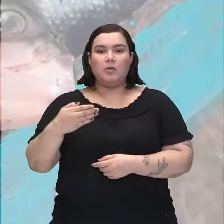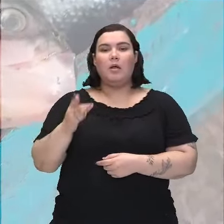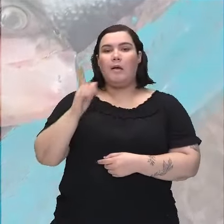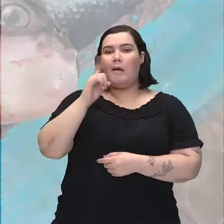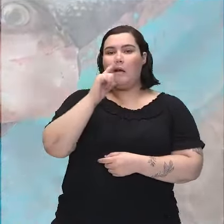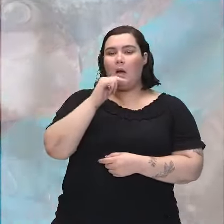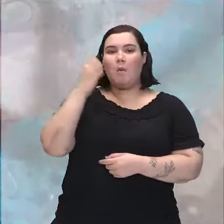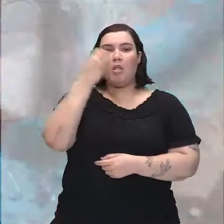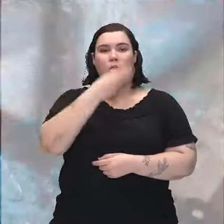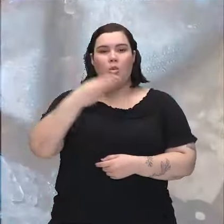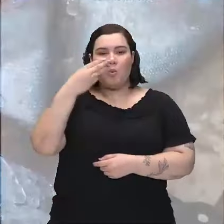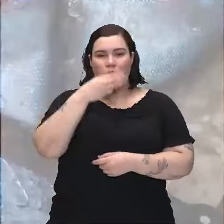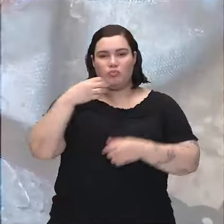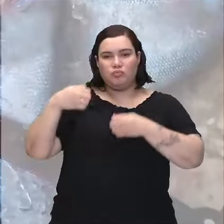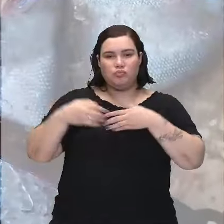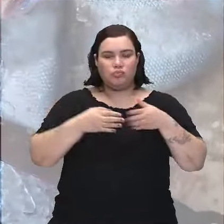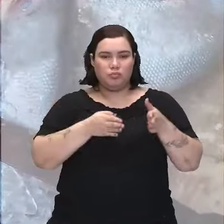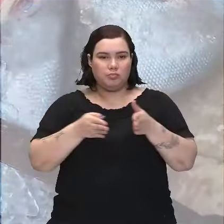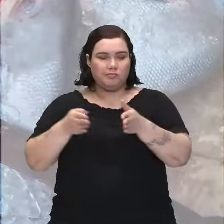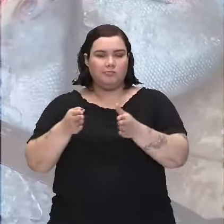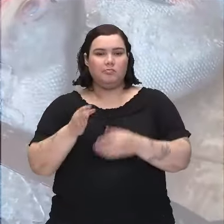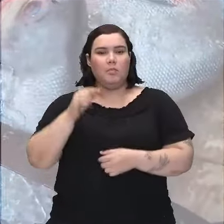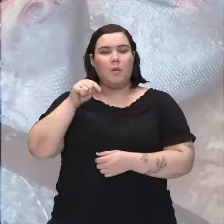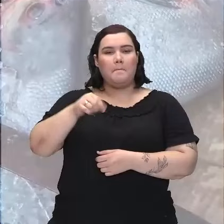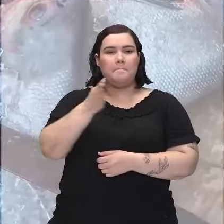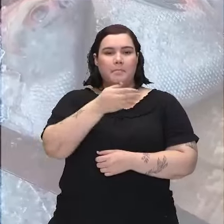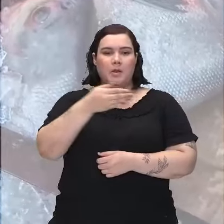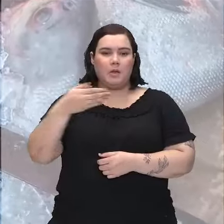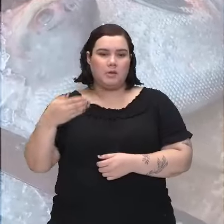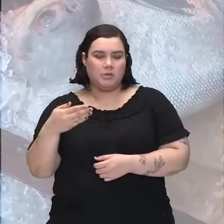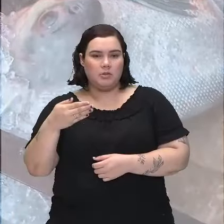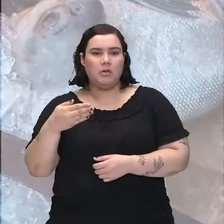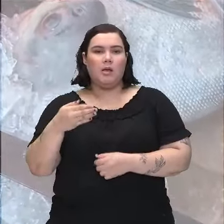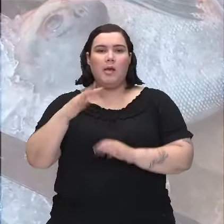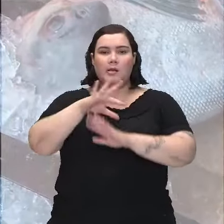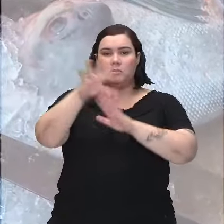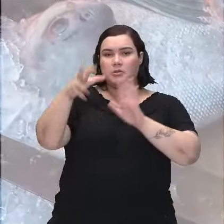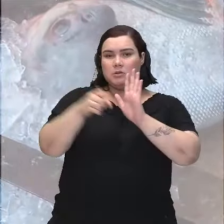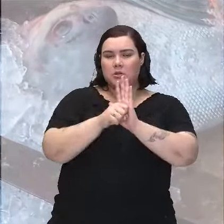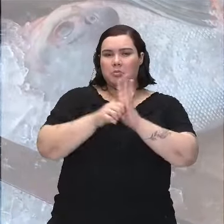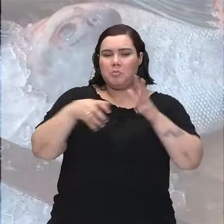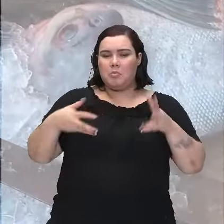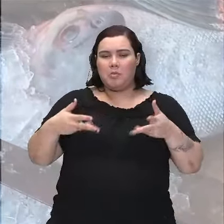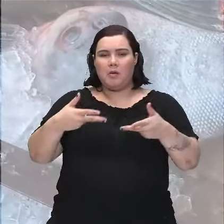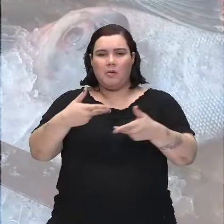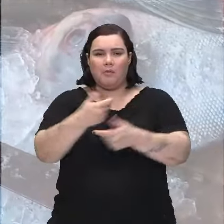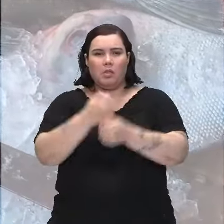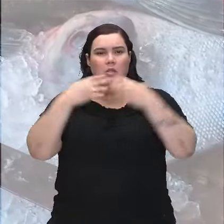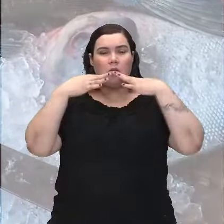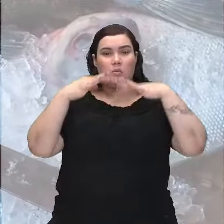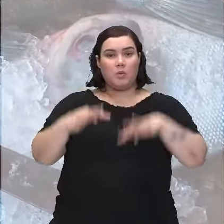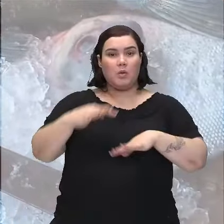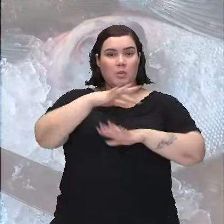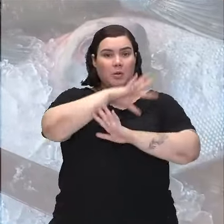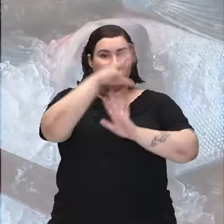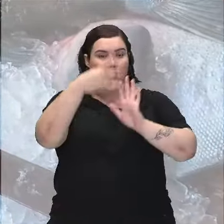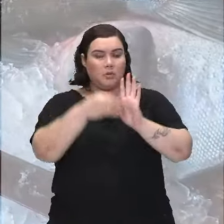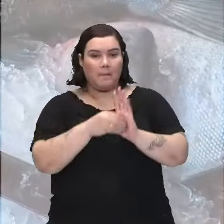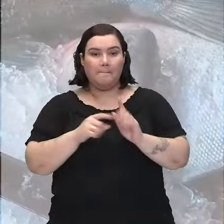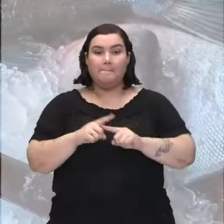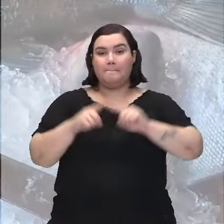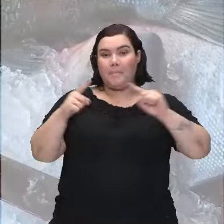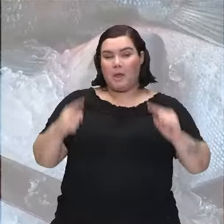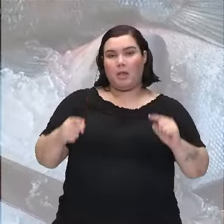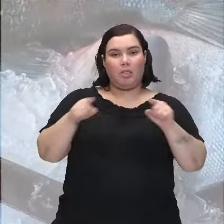água doce. Ele é não apenas um símbolo da riqueza natural da Amazônia, mas também